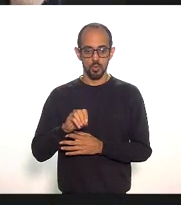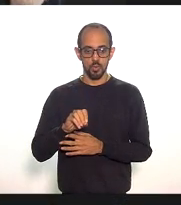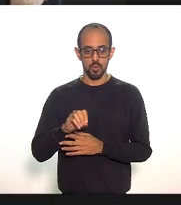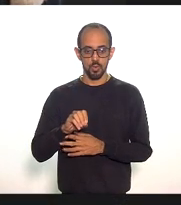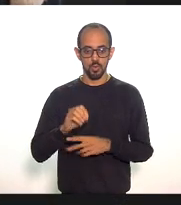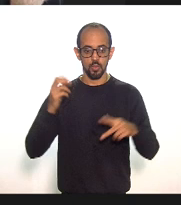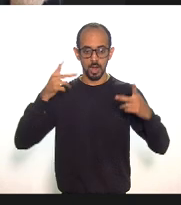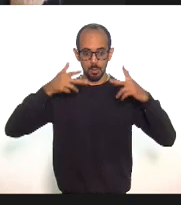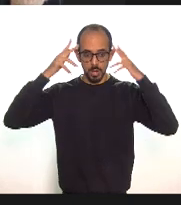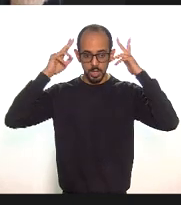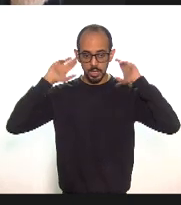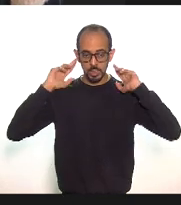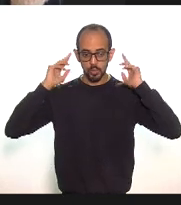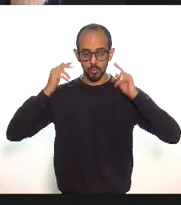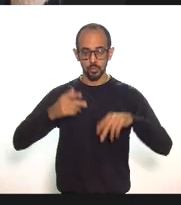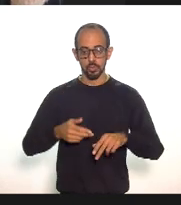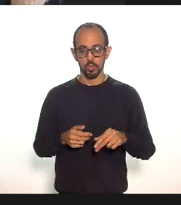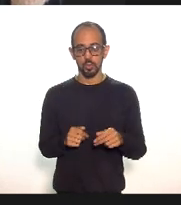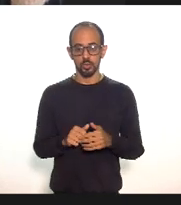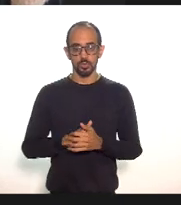Deputado Marcelo Cabeleireiro.